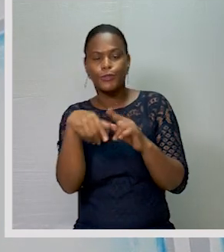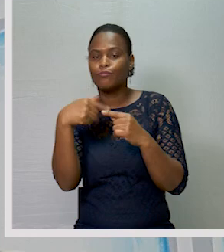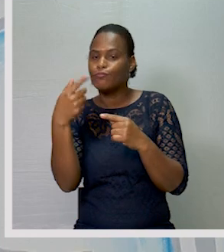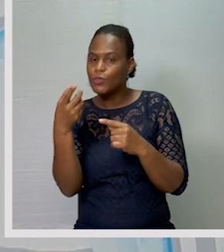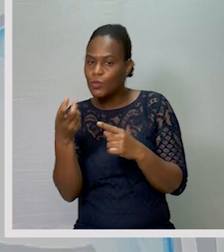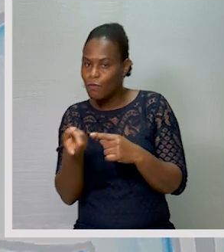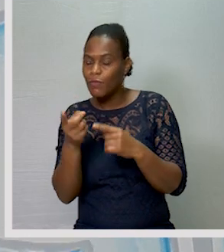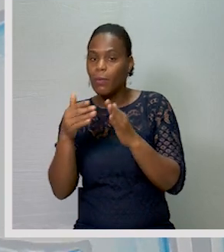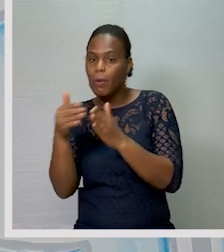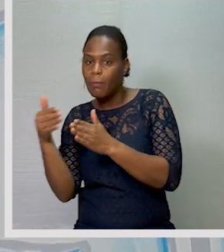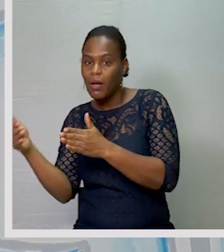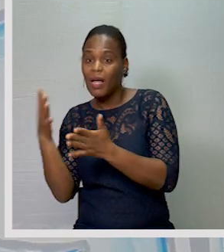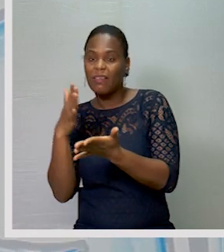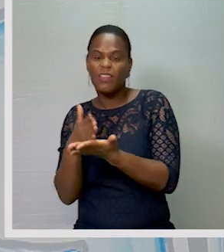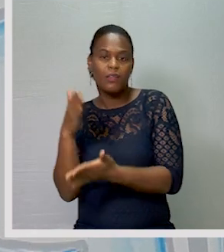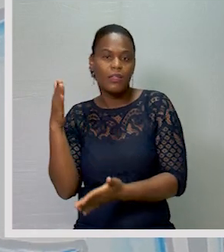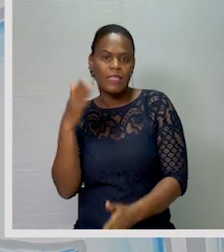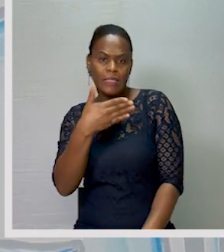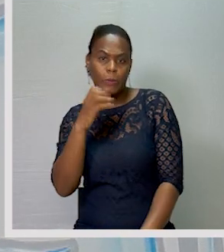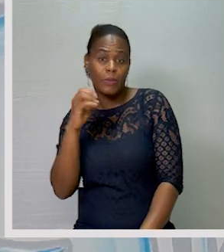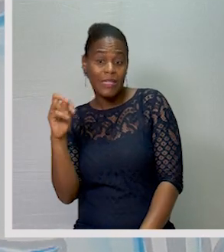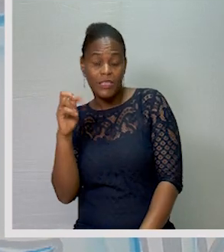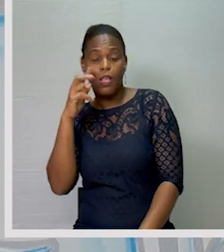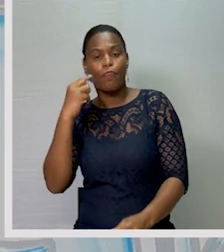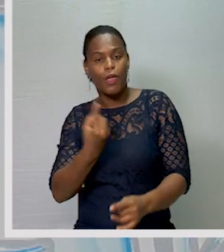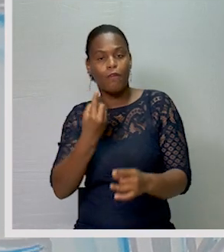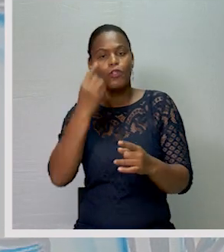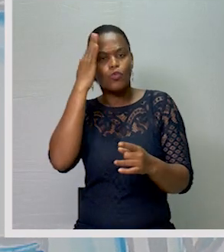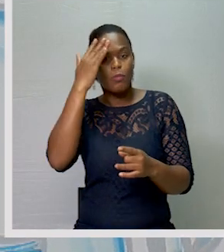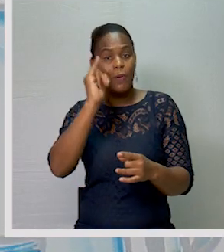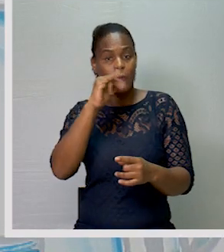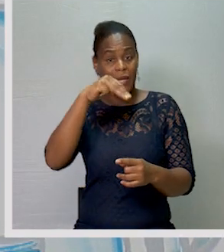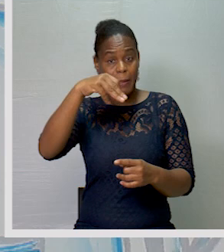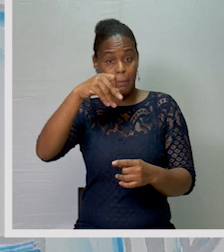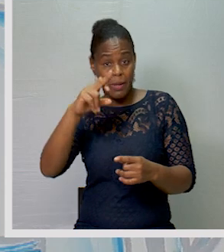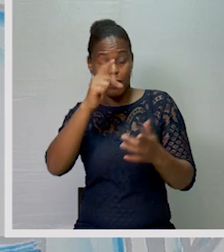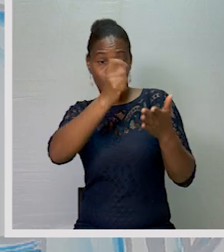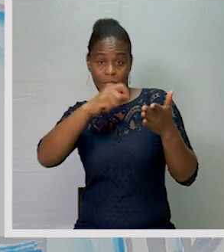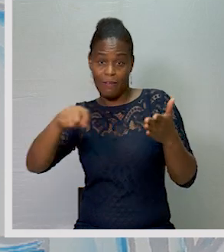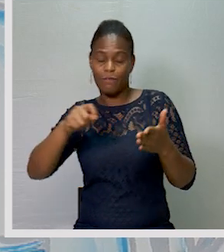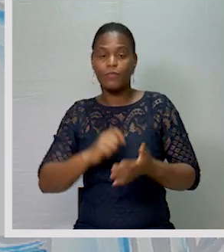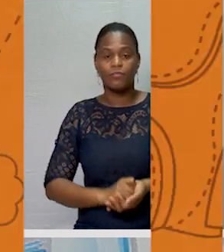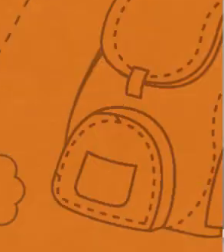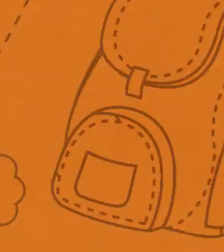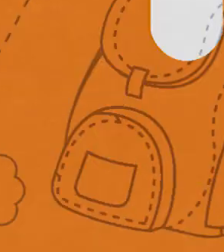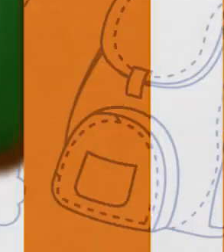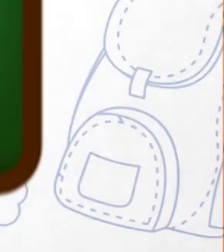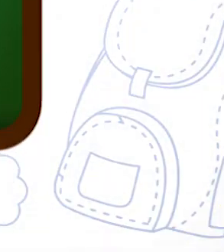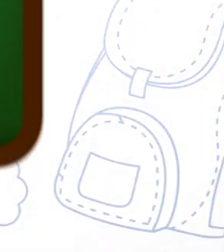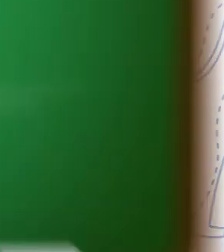esses números pares devem ser representados por extenso. Entenderam tudo? Muito bem.